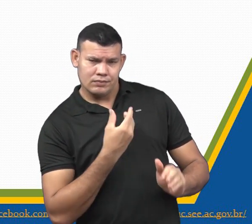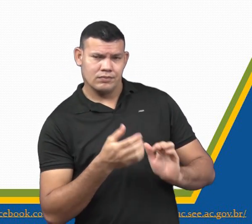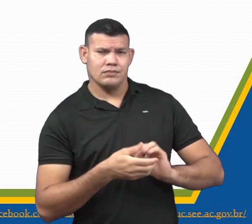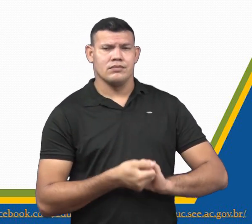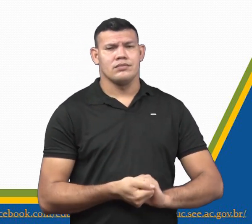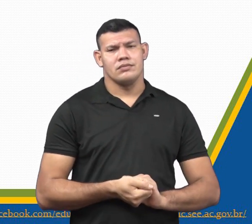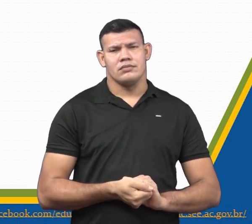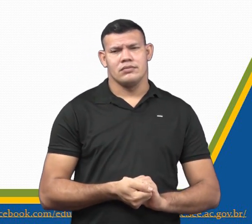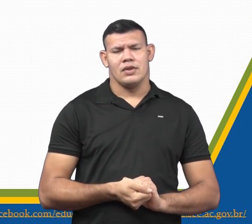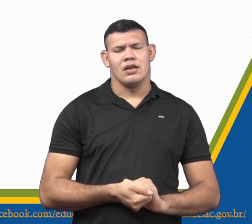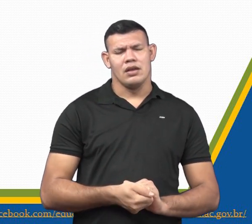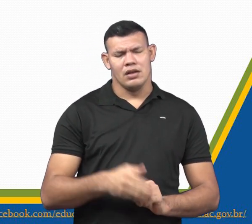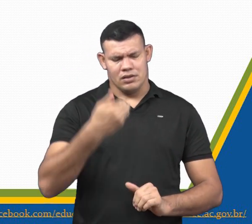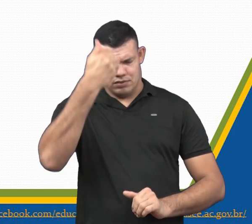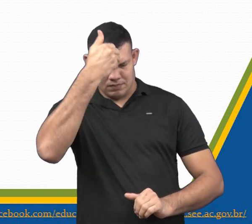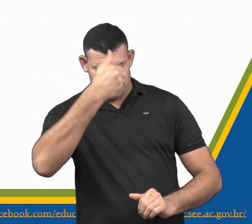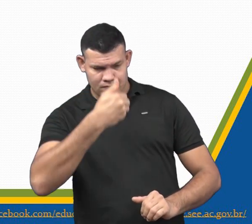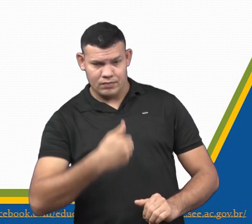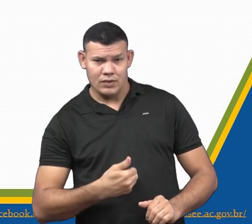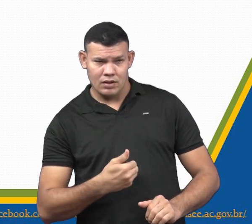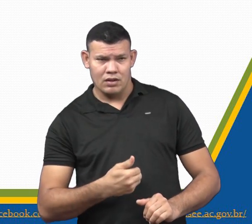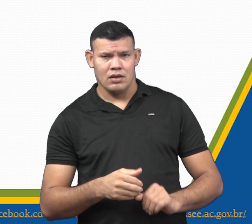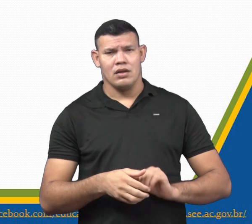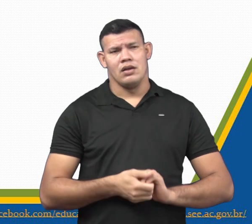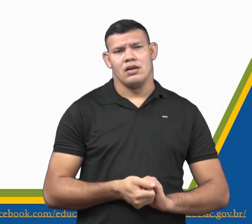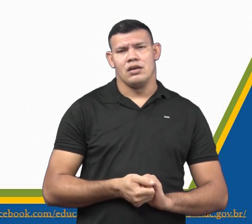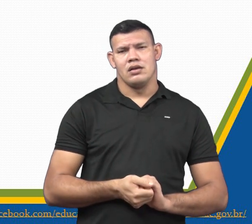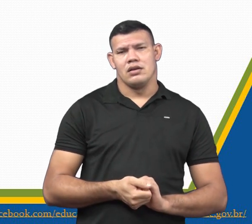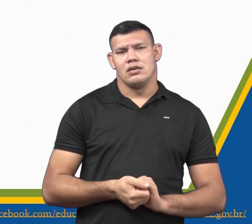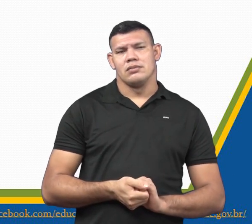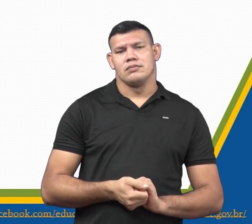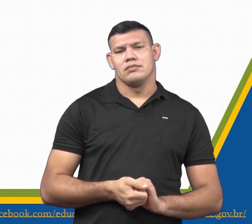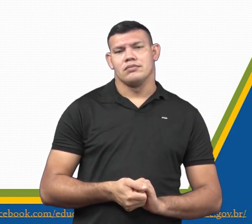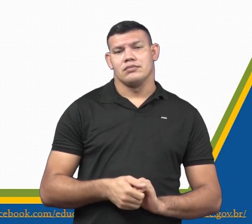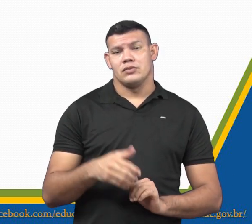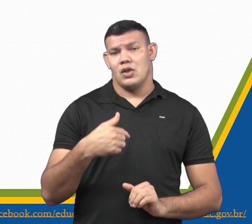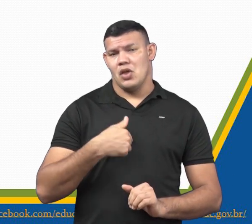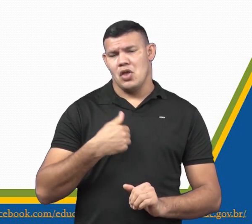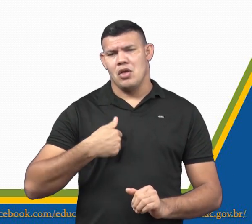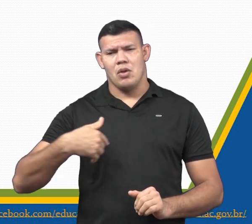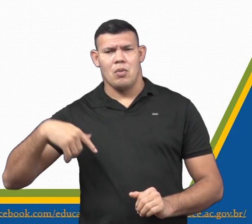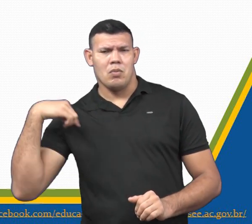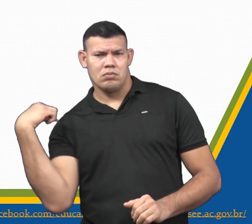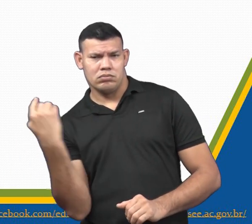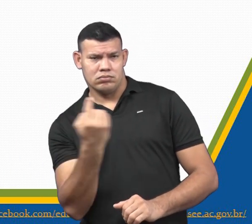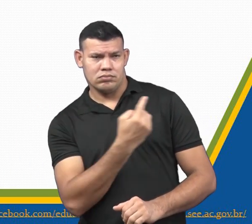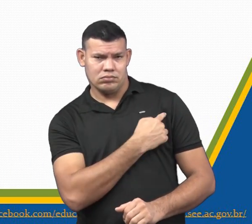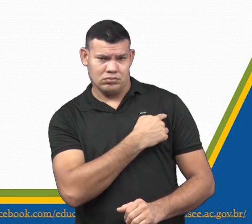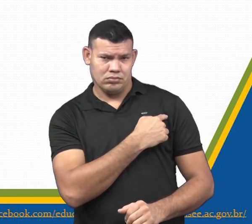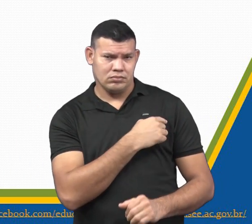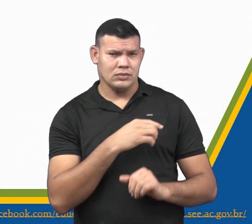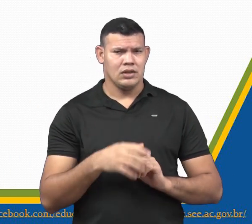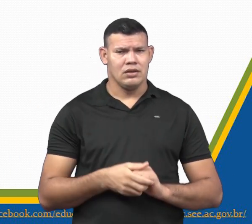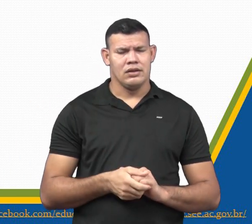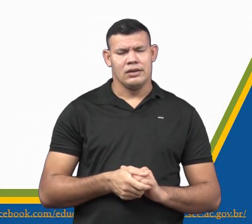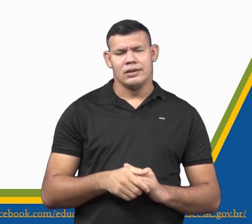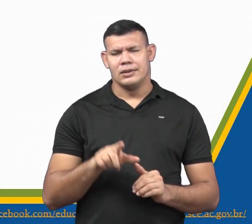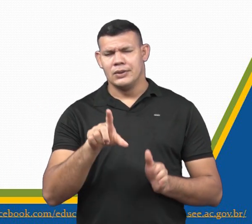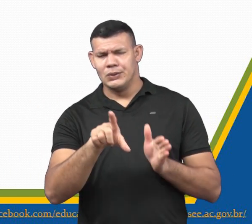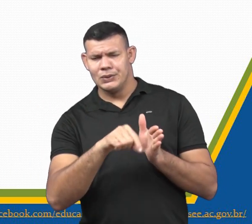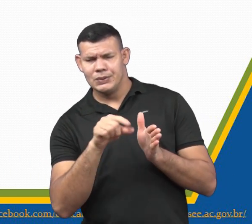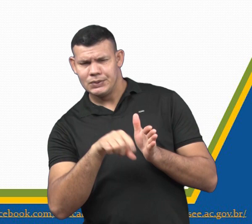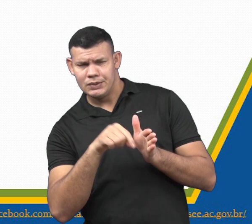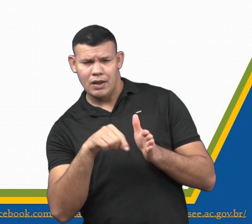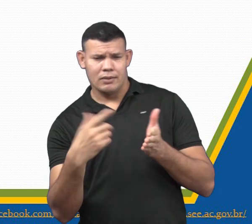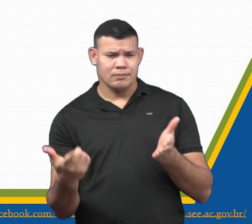primeira pessoa do singular ou do plural, ou seja, eu ou nós, acontecimentos que seleciona da sua própria vida,